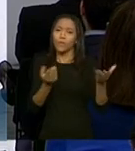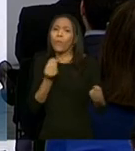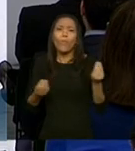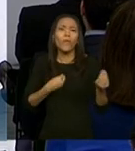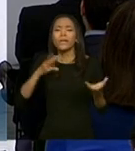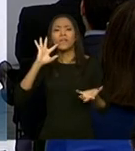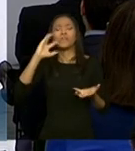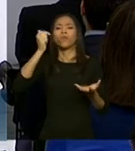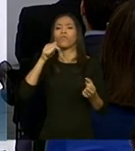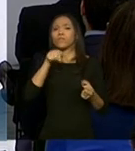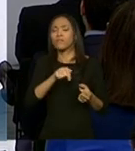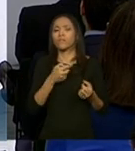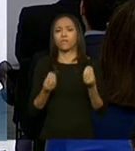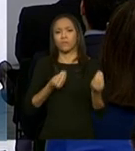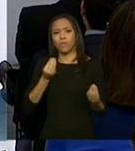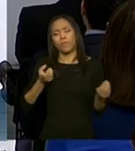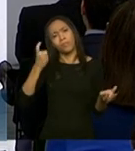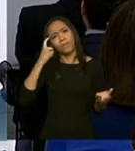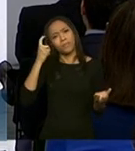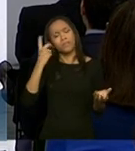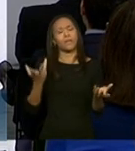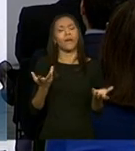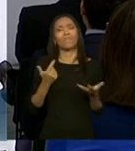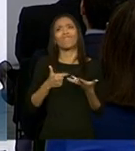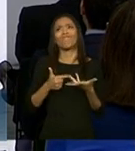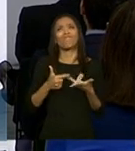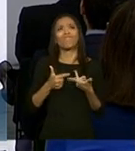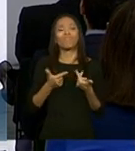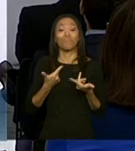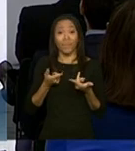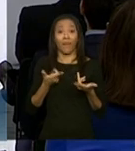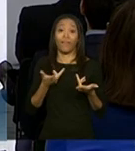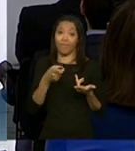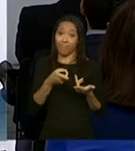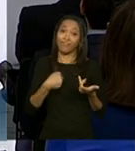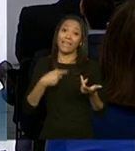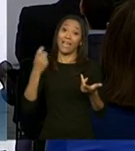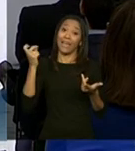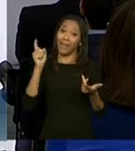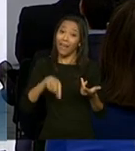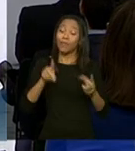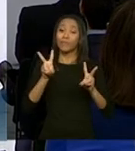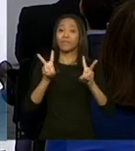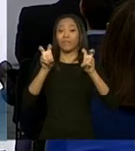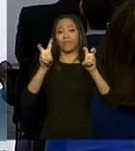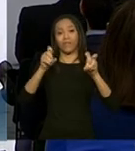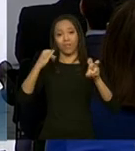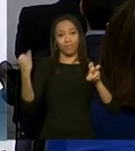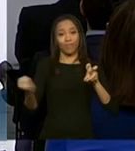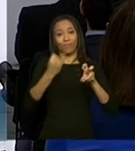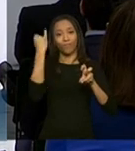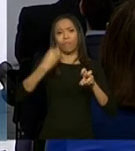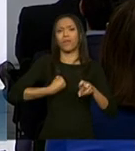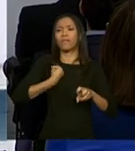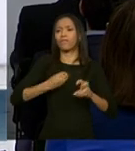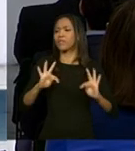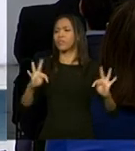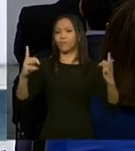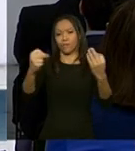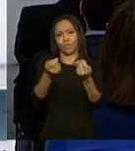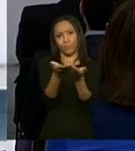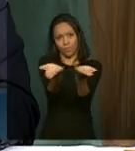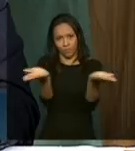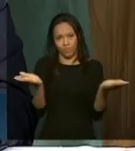gente repensa o crescimento desordenado das cidades para enfrentar esse que é um tema fundamental para a vida de todos e para a